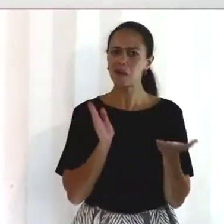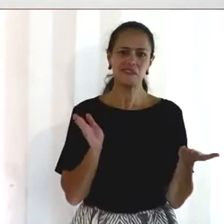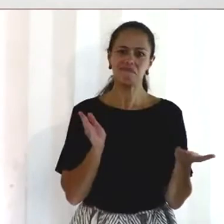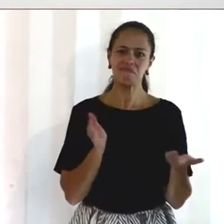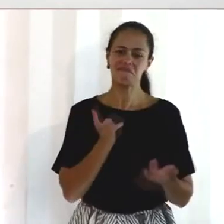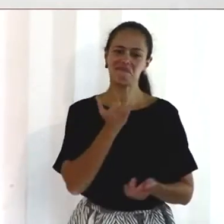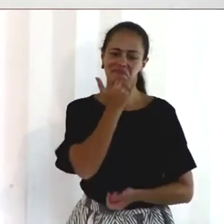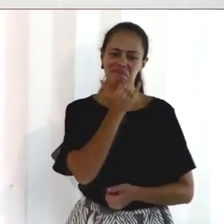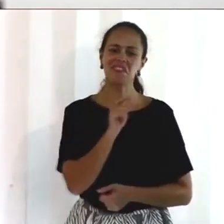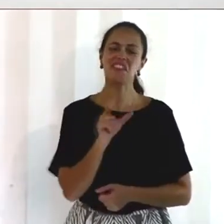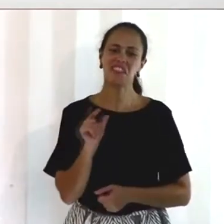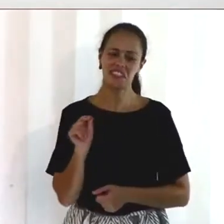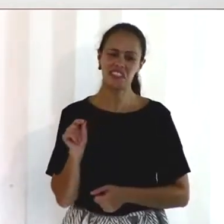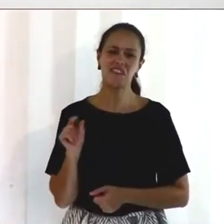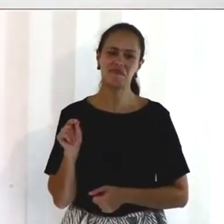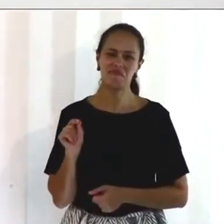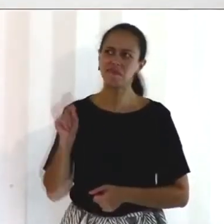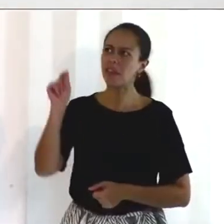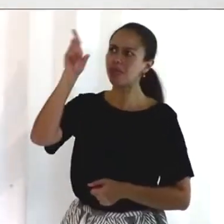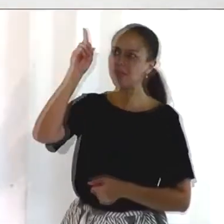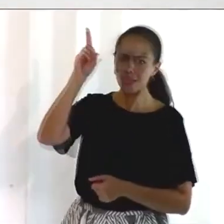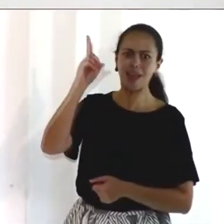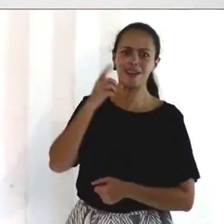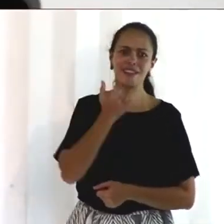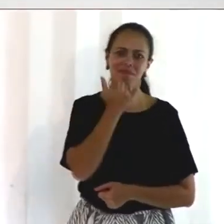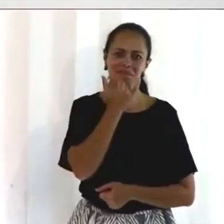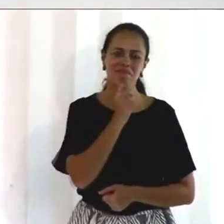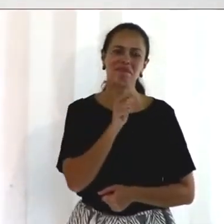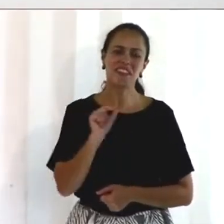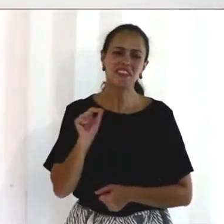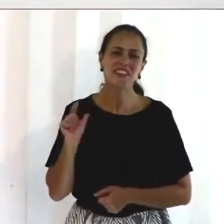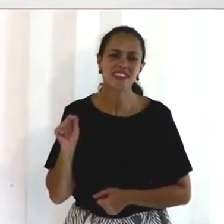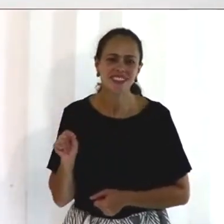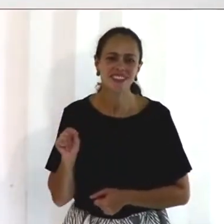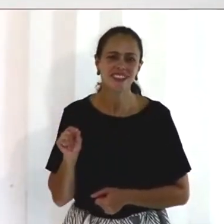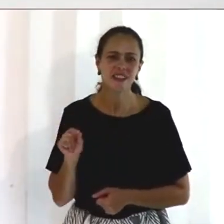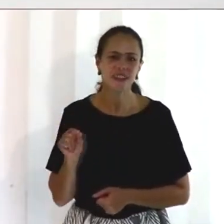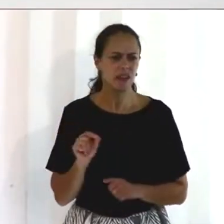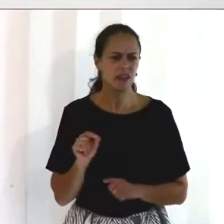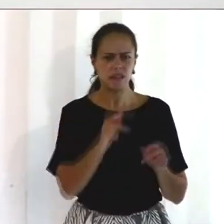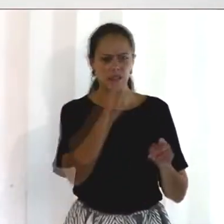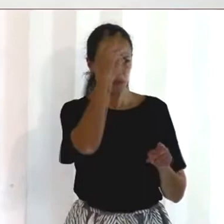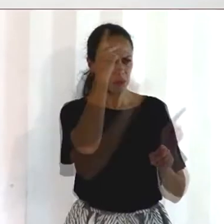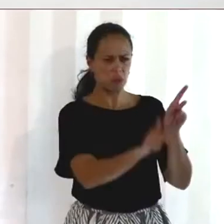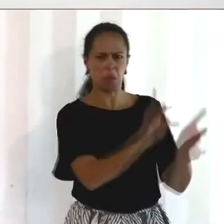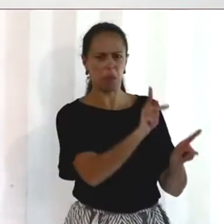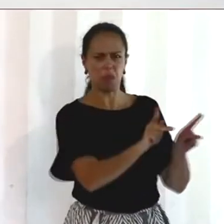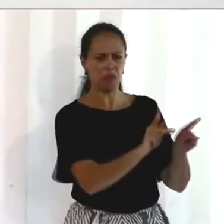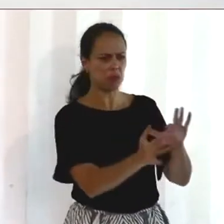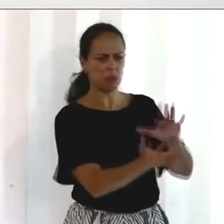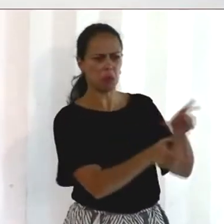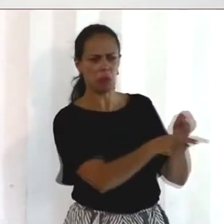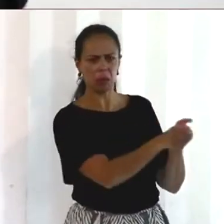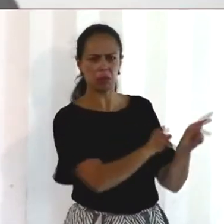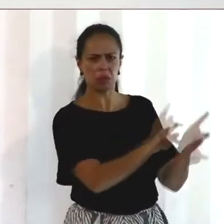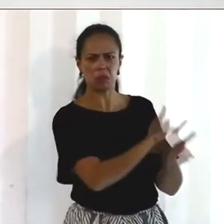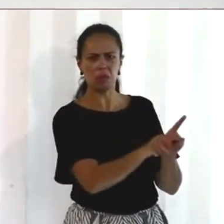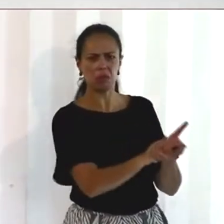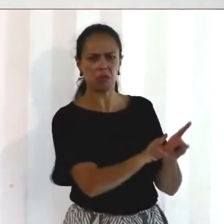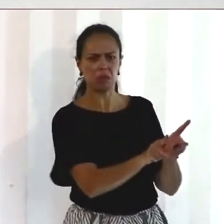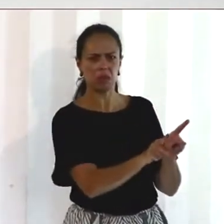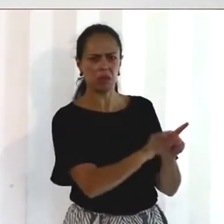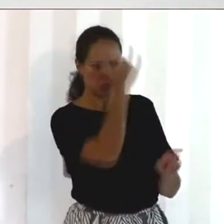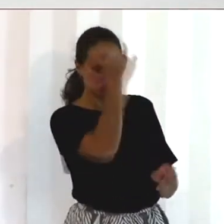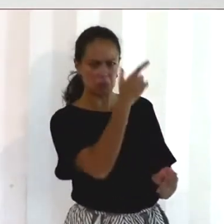perdoadas. São perdoadas por Deus. Não são perdoadas pelo mundo, mas são perdoadas por Deus,